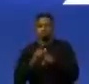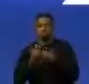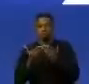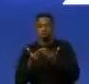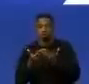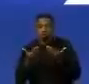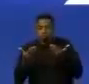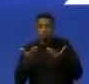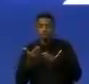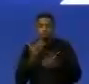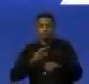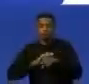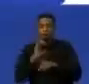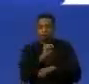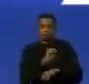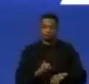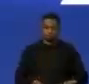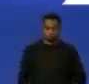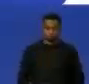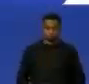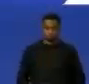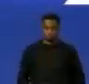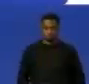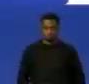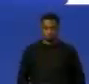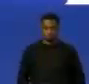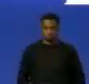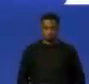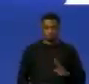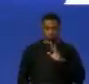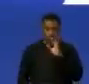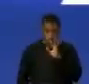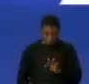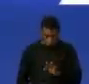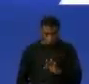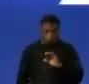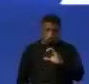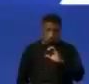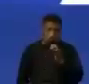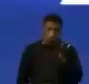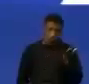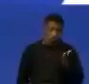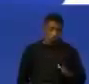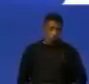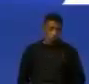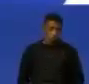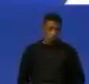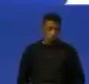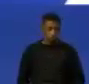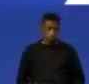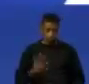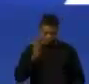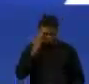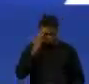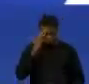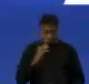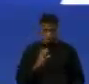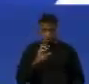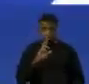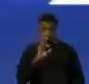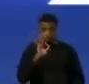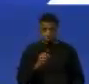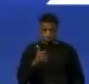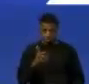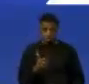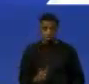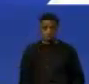desnaturar mais rápido. Olhando aqui nas alternativas, chegamos à letra C, C de casa,